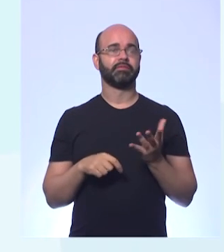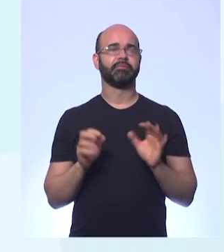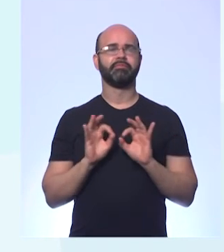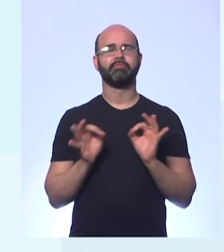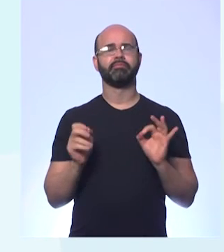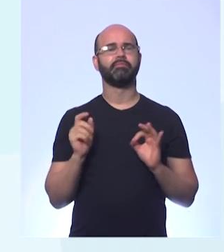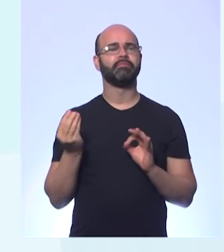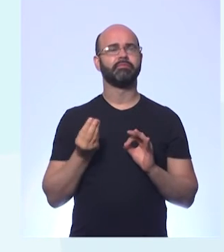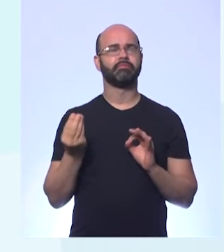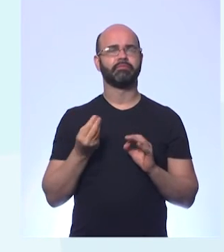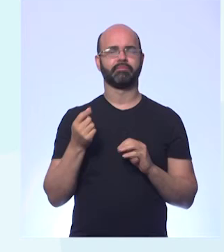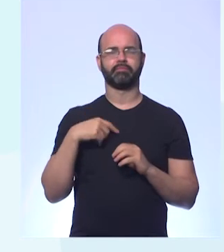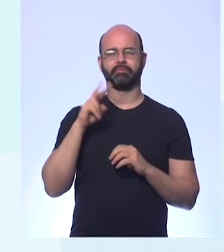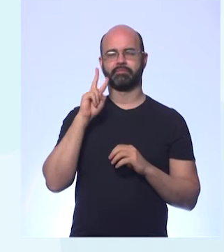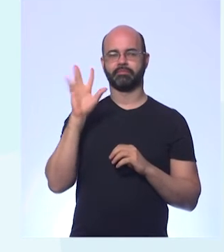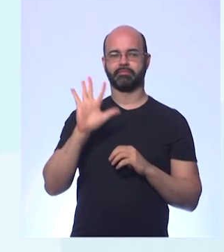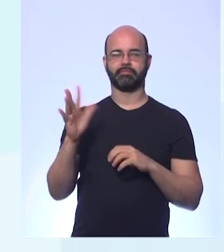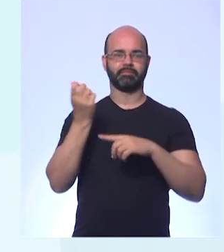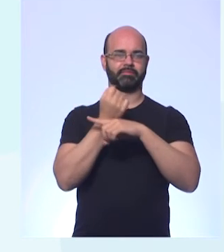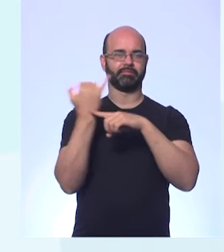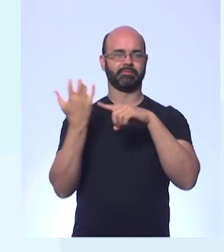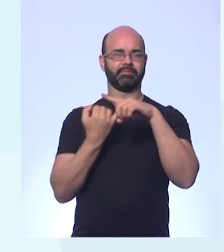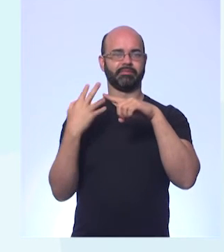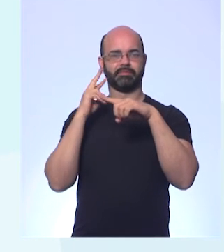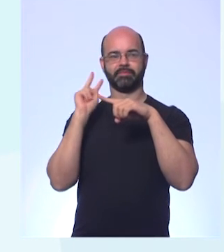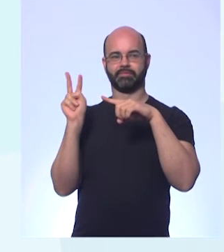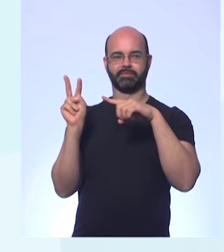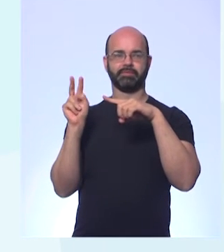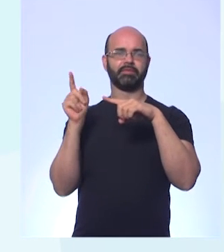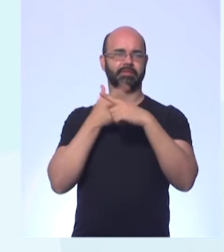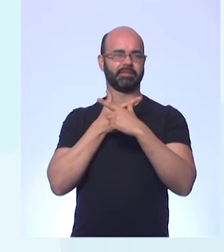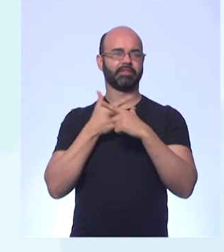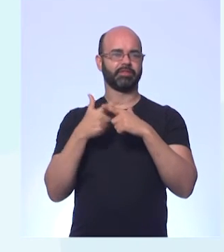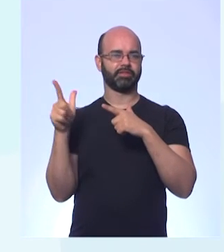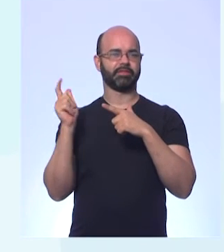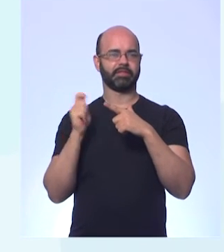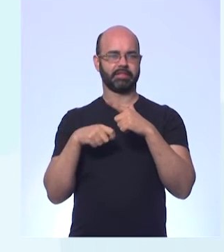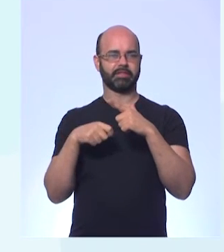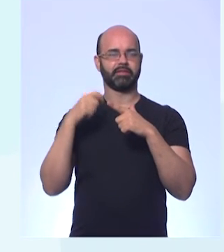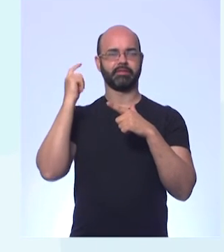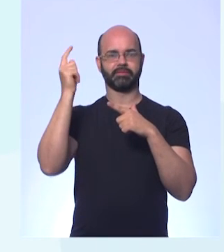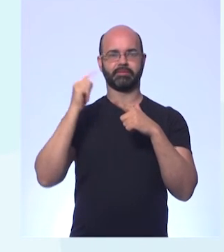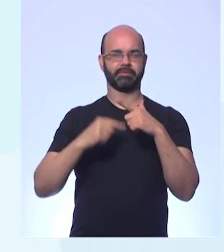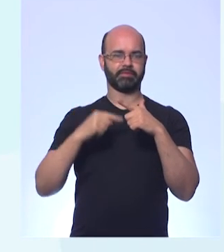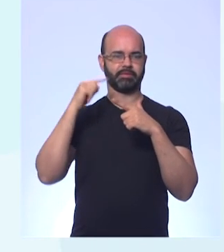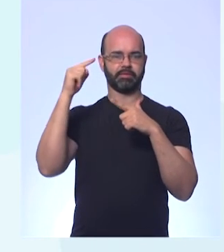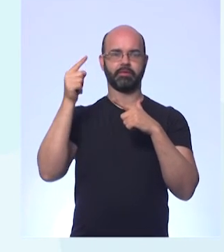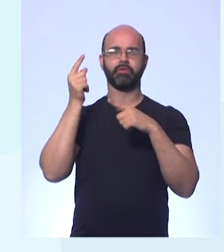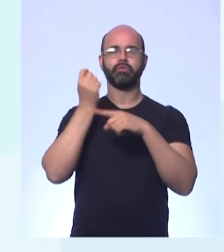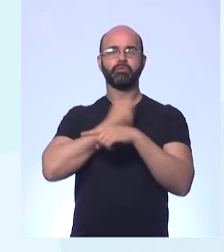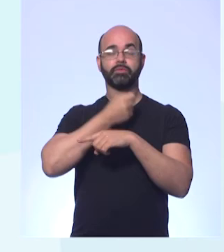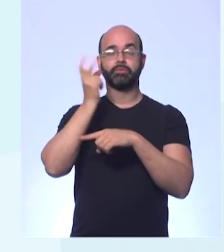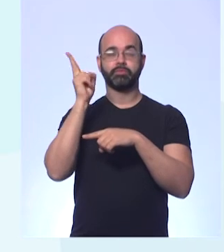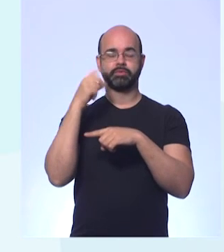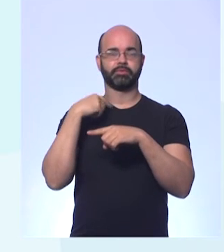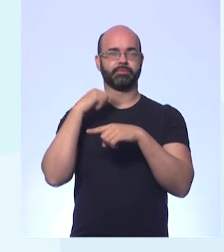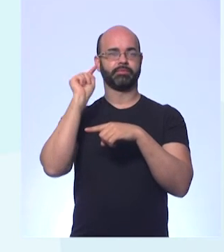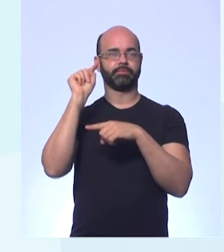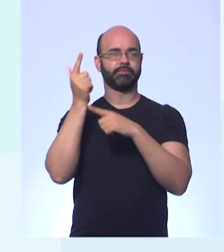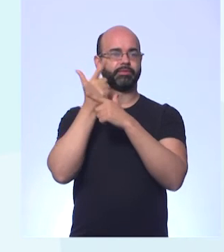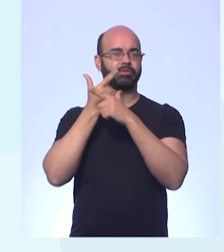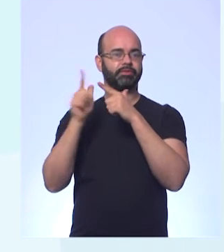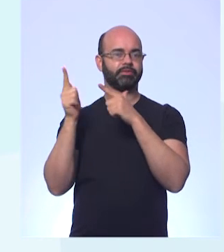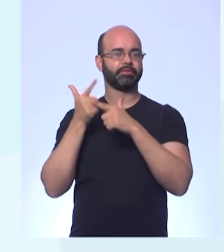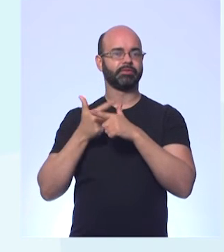simplificar? Quando eu olho para a minha fração e percebo que ela é divisível em cima e embaixo pelo mesmo número, eu faço isso. Porque